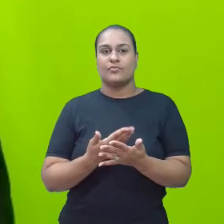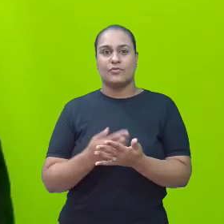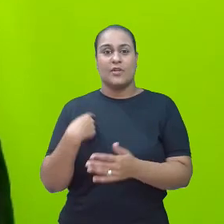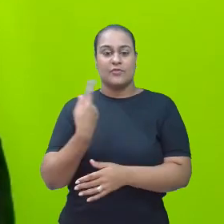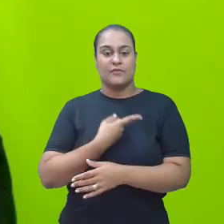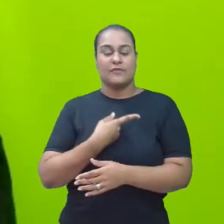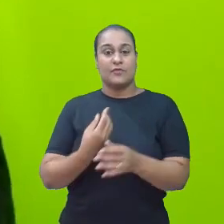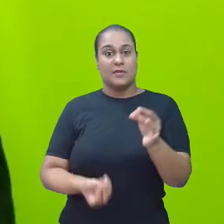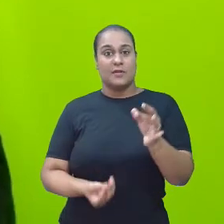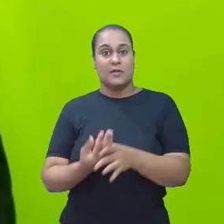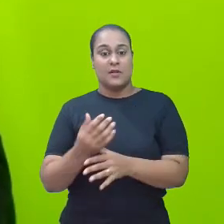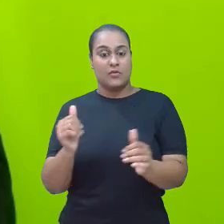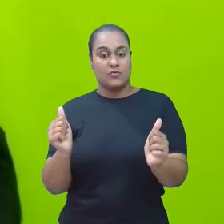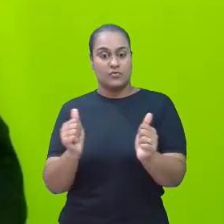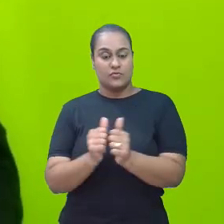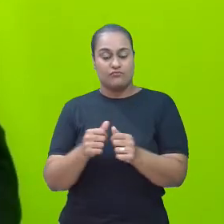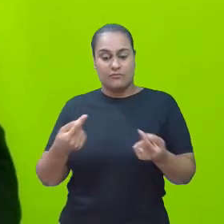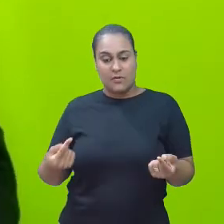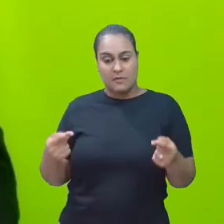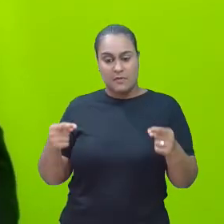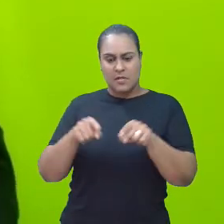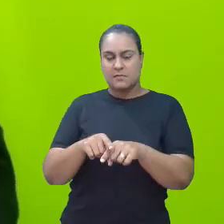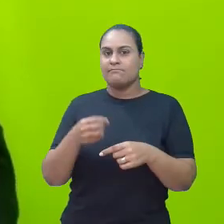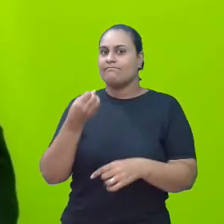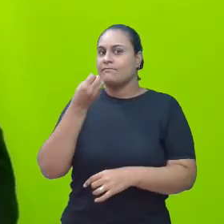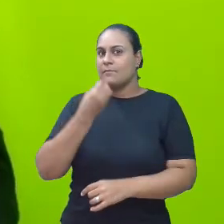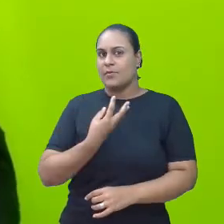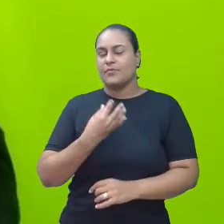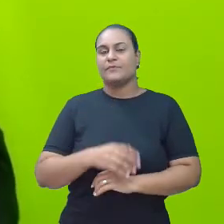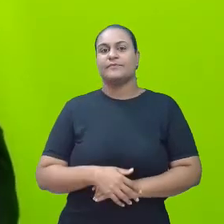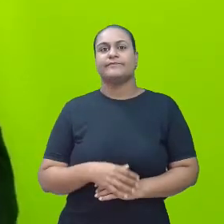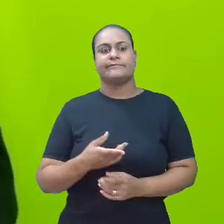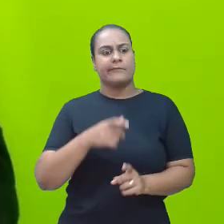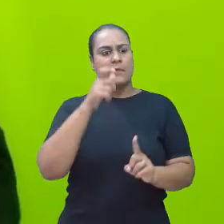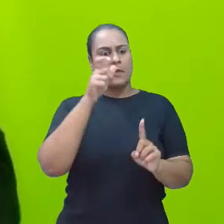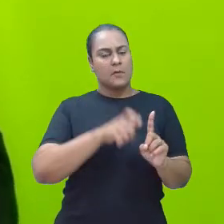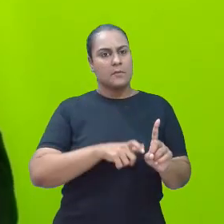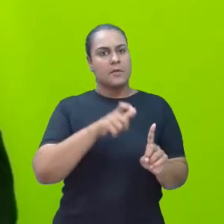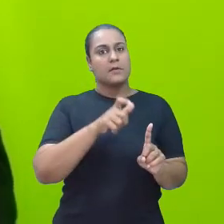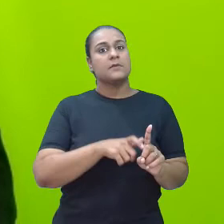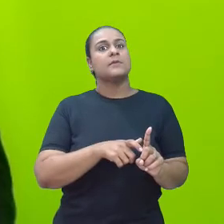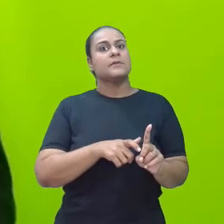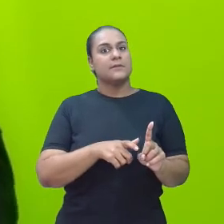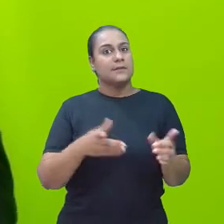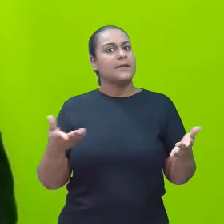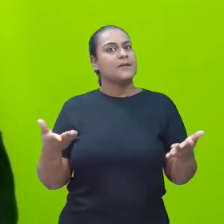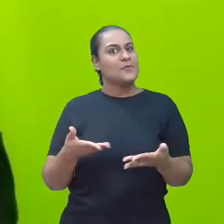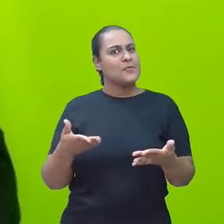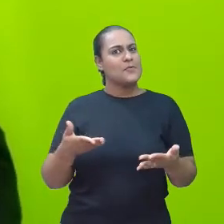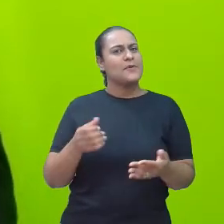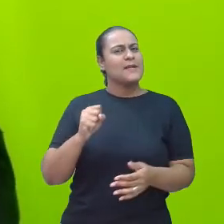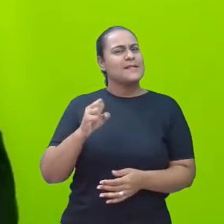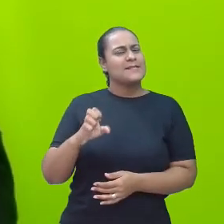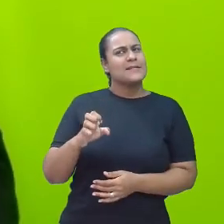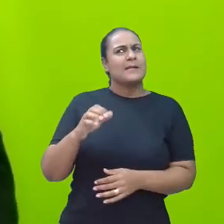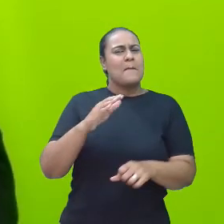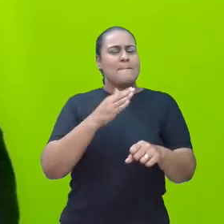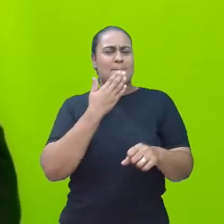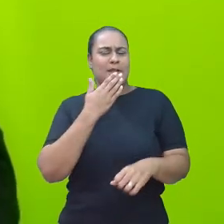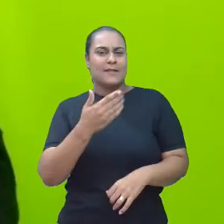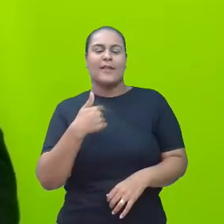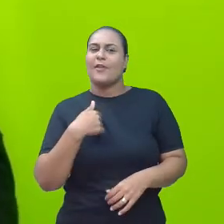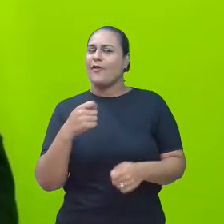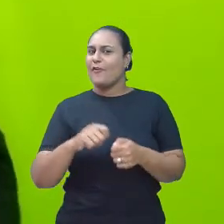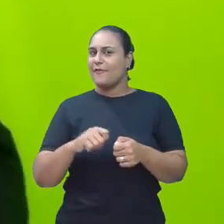juntos ali, uma parceria muito boa. É um personagem que ainda hoje, se me pedem, eu faço, né? Eu já nem tenho mais